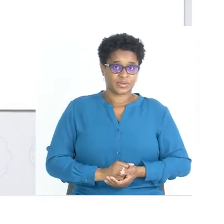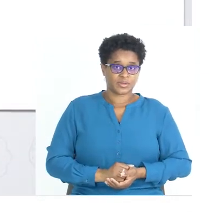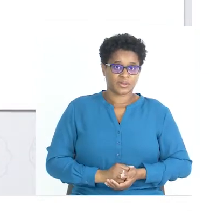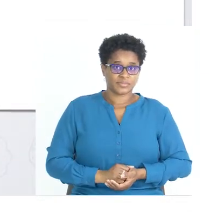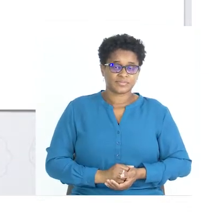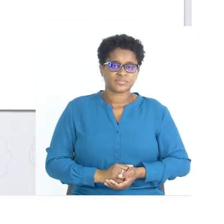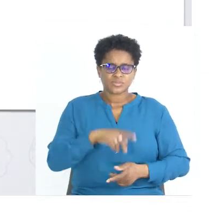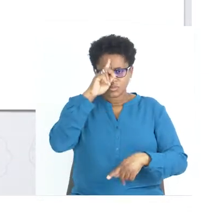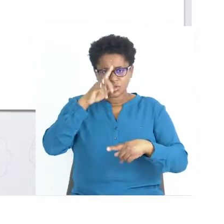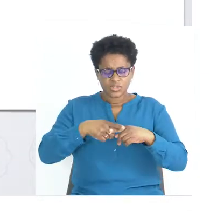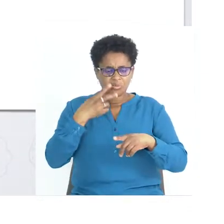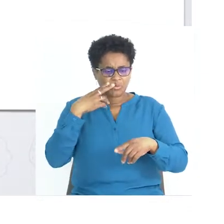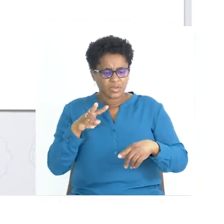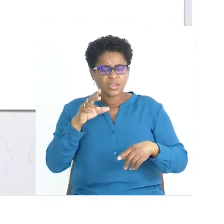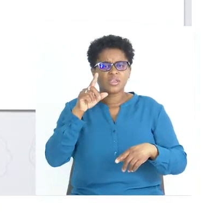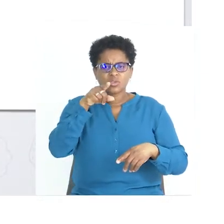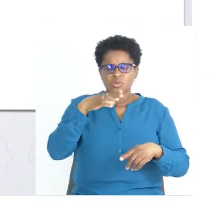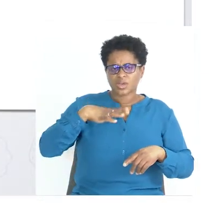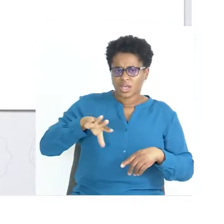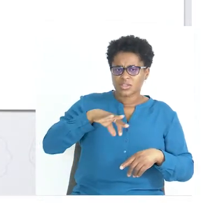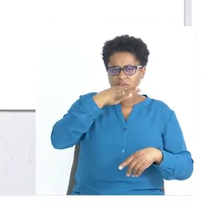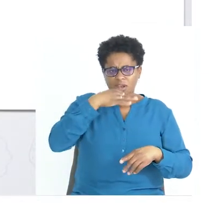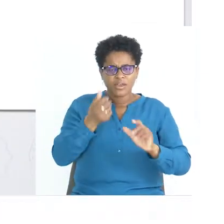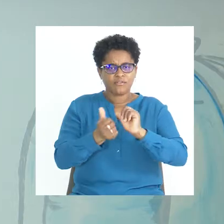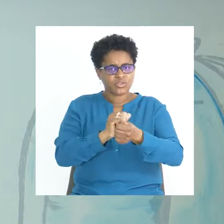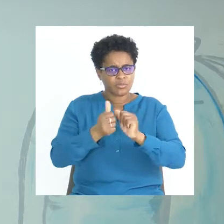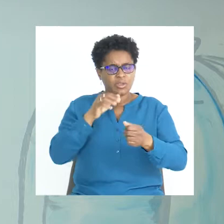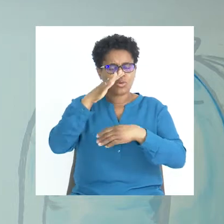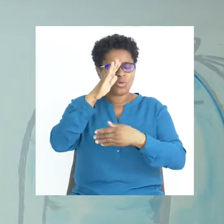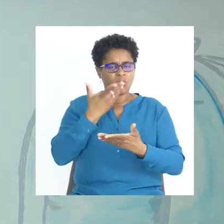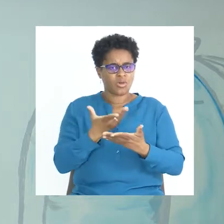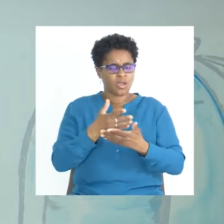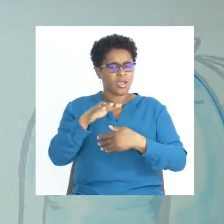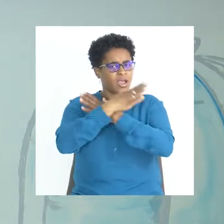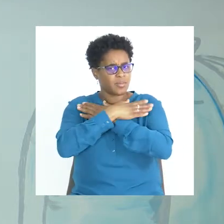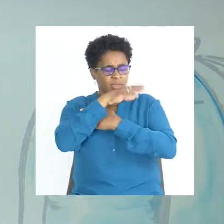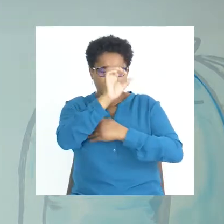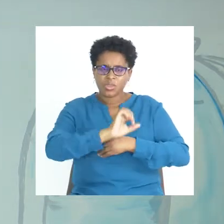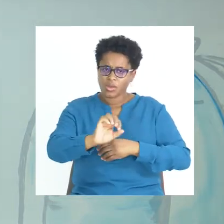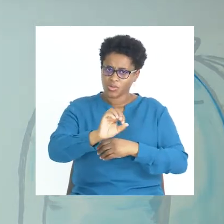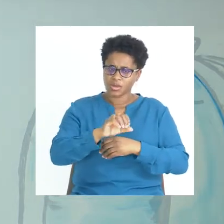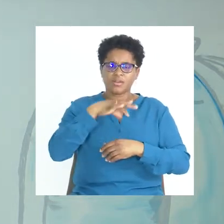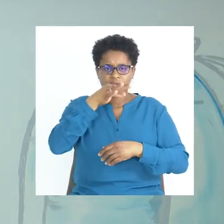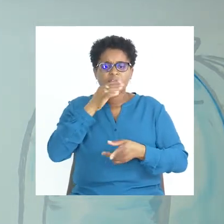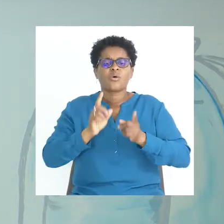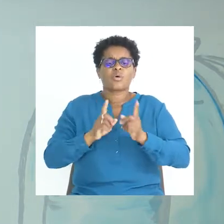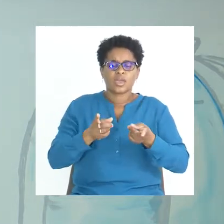Os objetivos em vista. Tu queres falar de futebol com o teu amigo? Vais falar do quê? Futebol, é